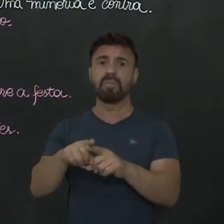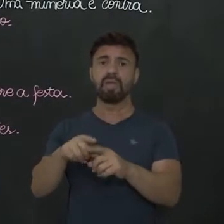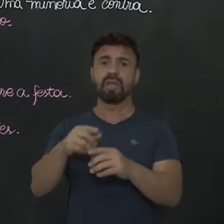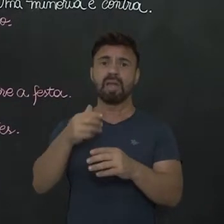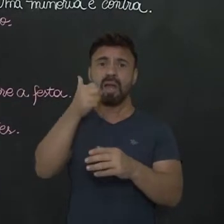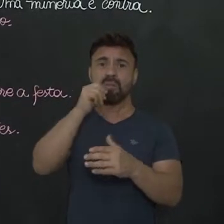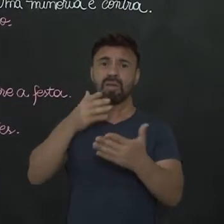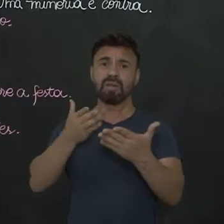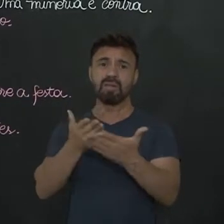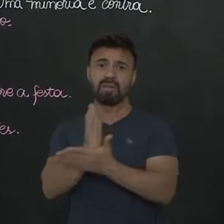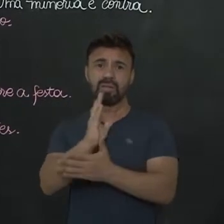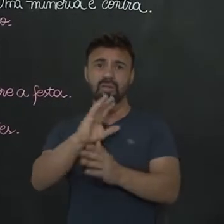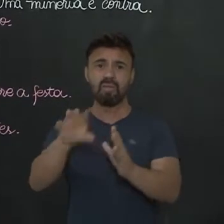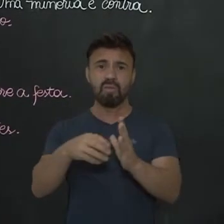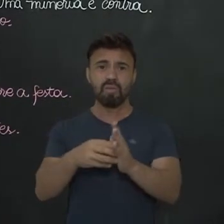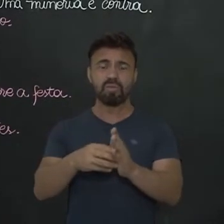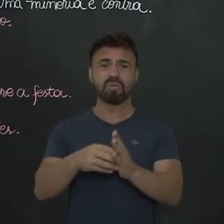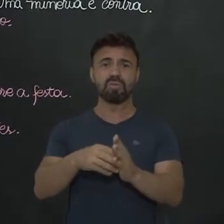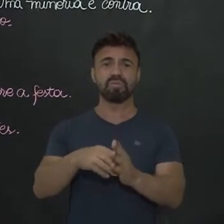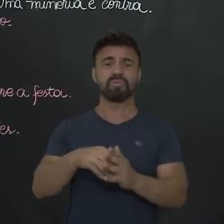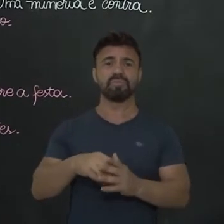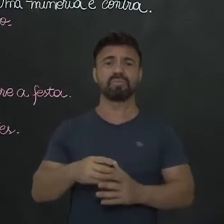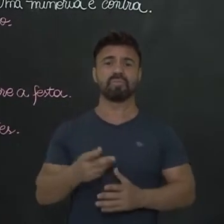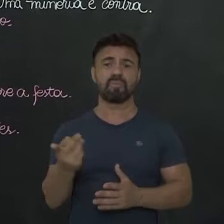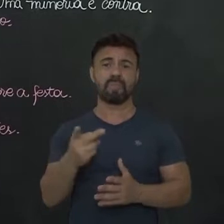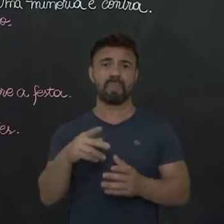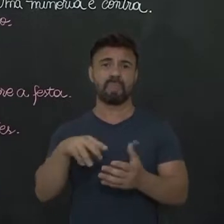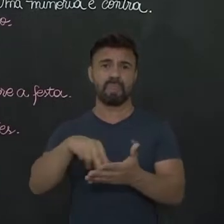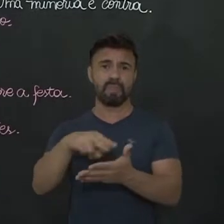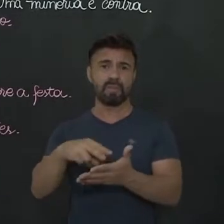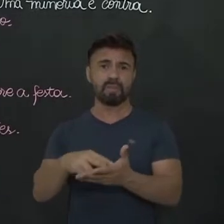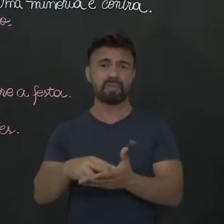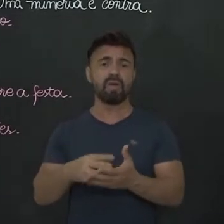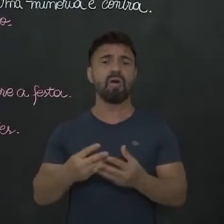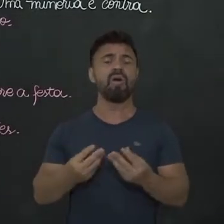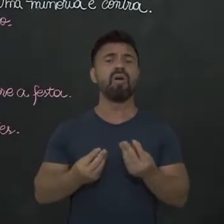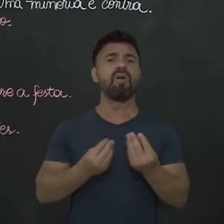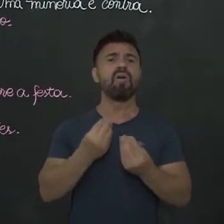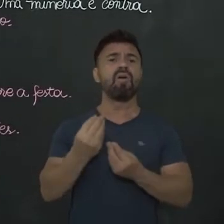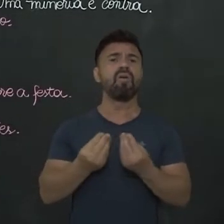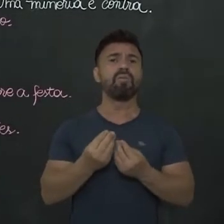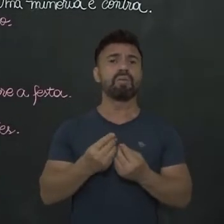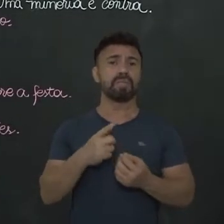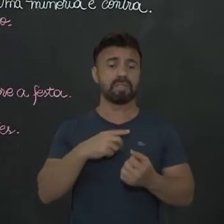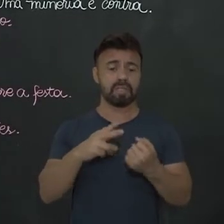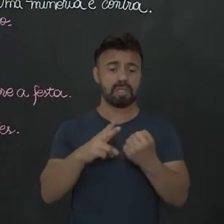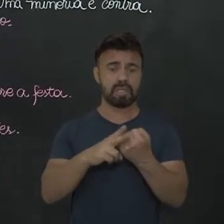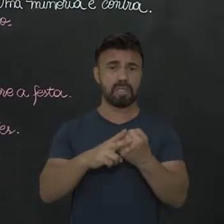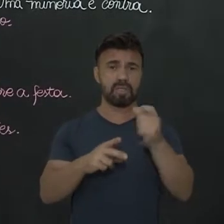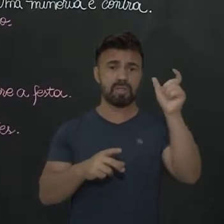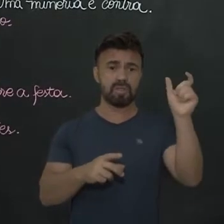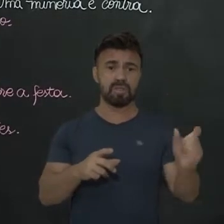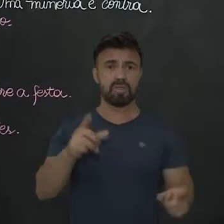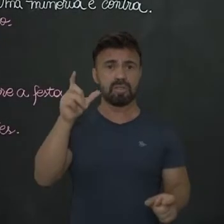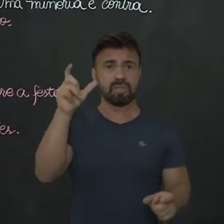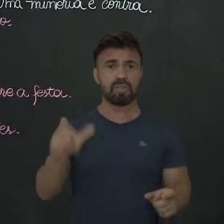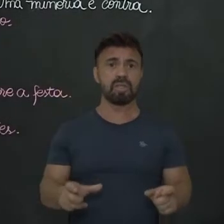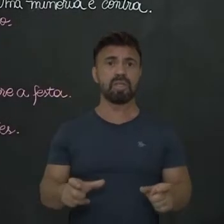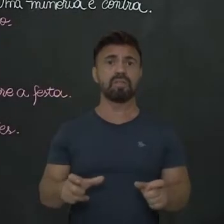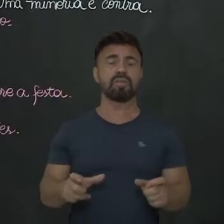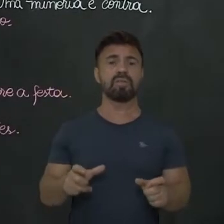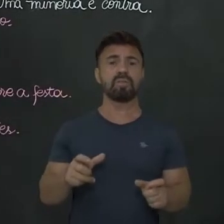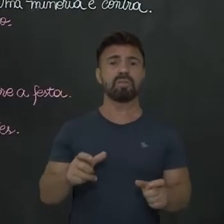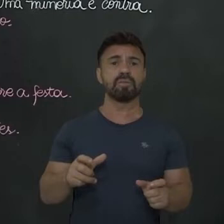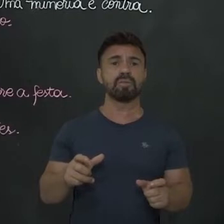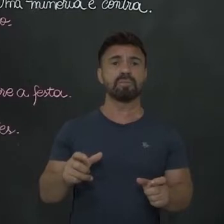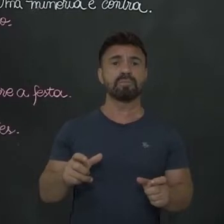É claro que nem sempre serão os substantivos que ocuparão o lugar de núcleos do sujeito. Também podemos ter sujeitos